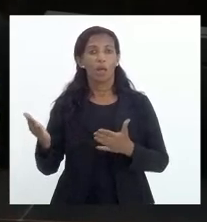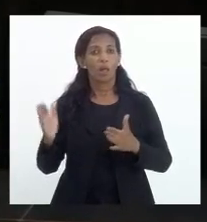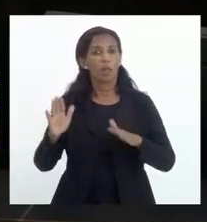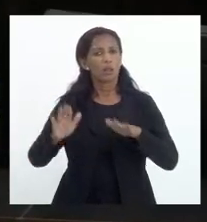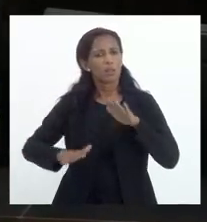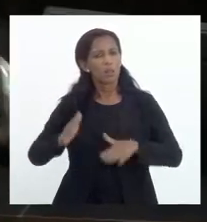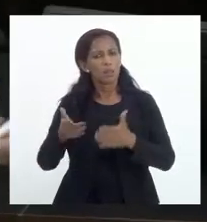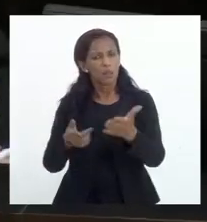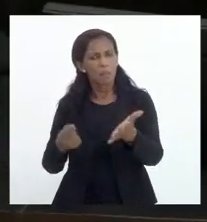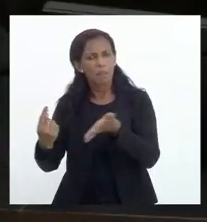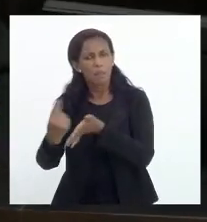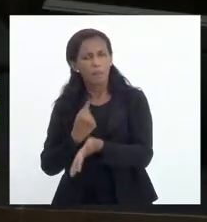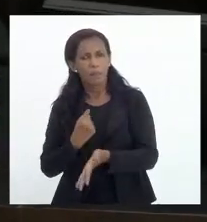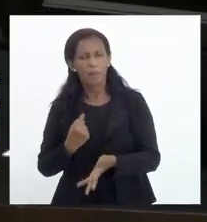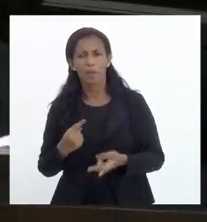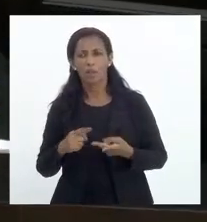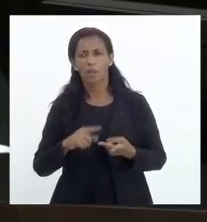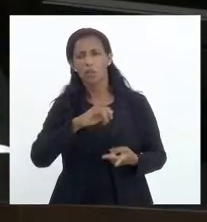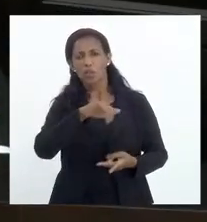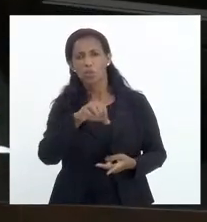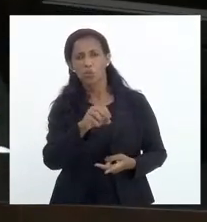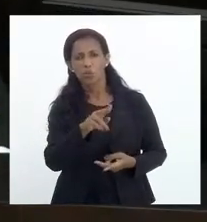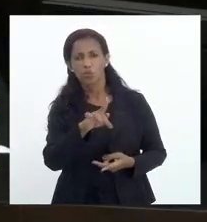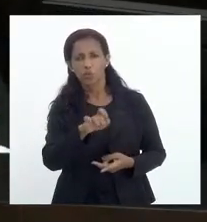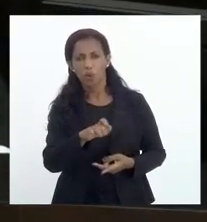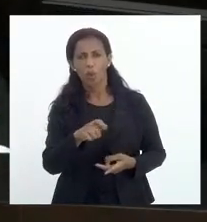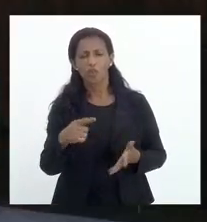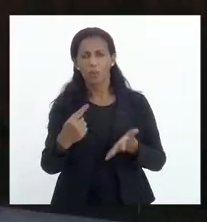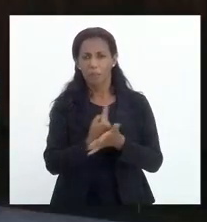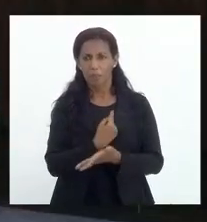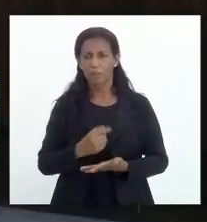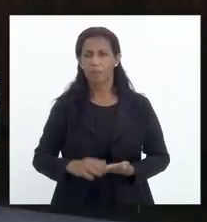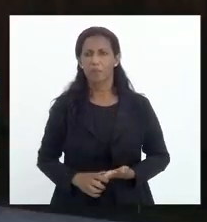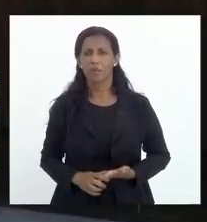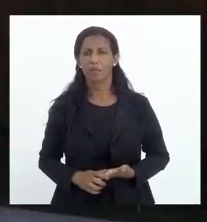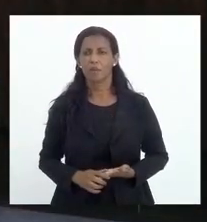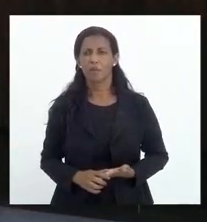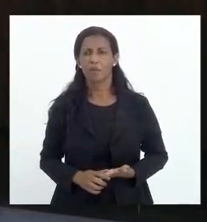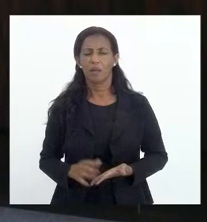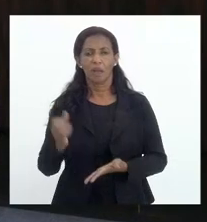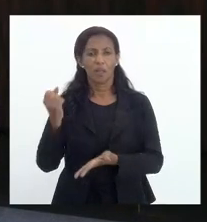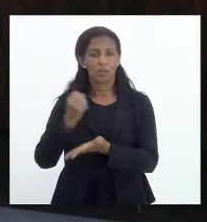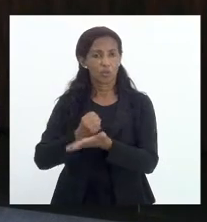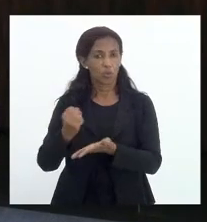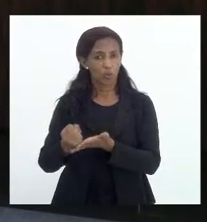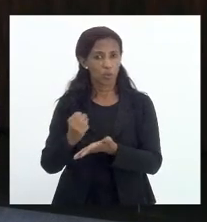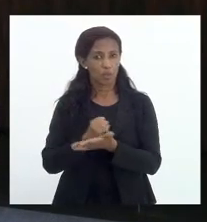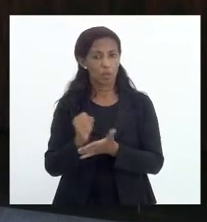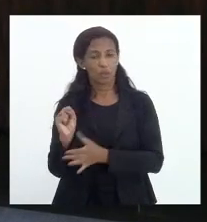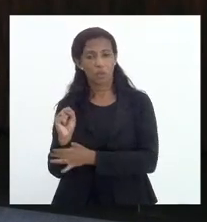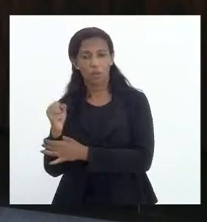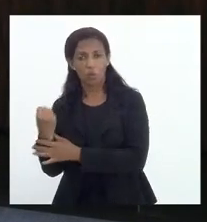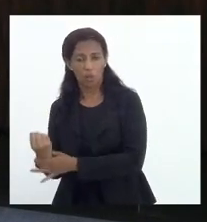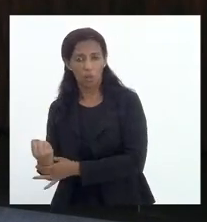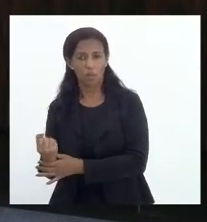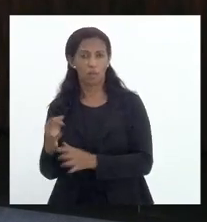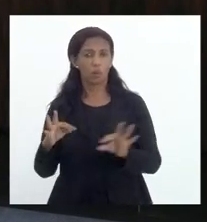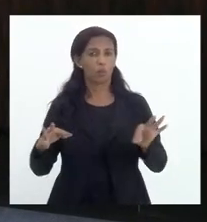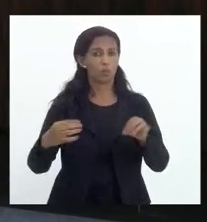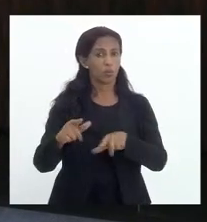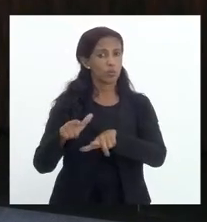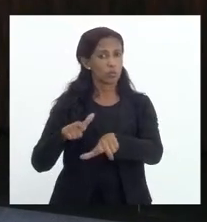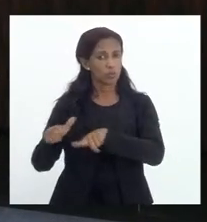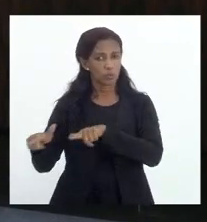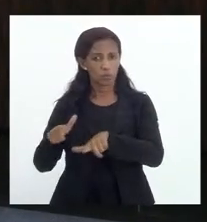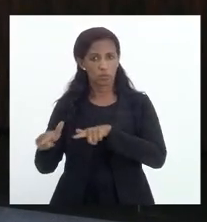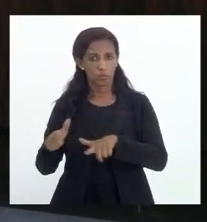perguntou, e o senhor Jorge Paulo também perguntou, as contratações, tanto da segurança, como todos os